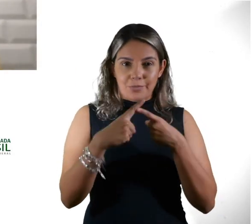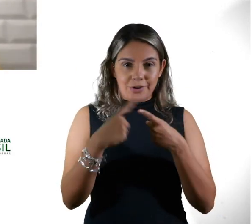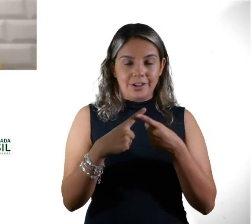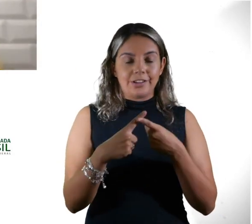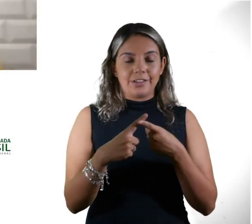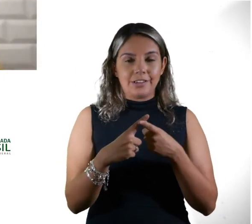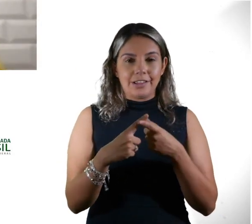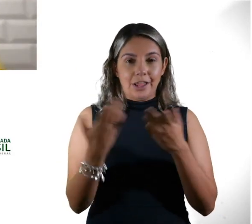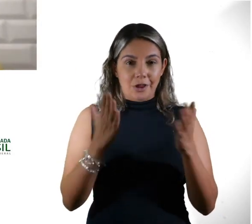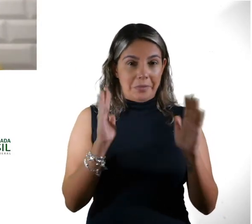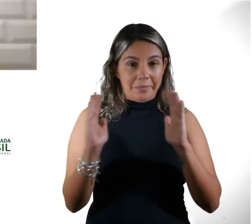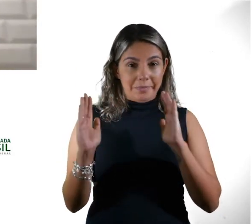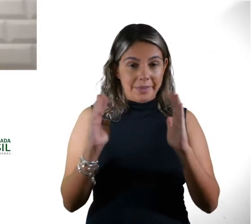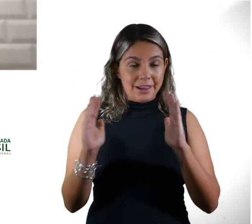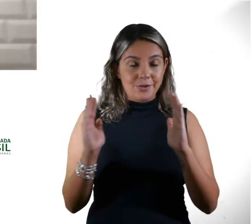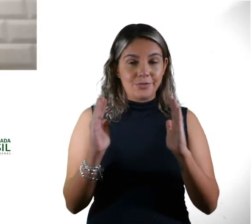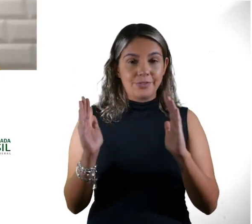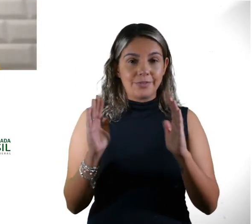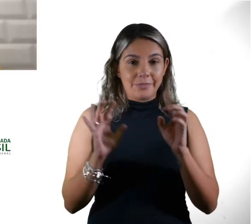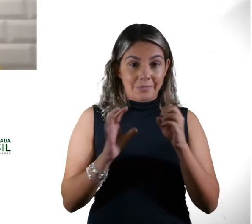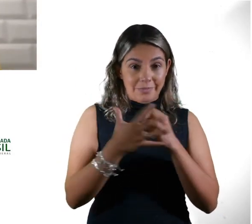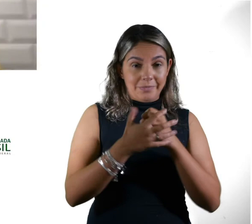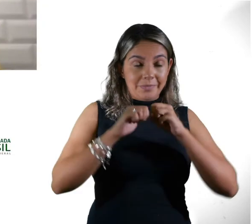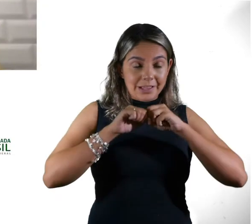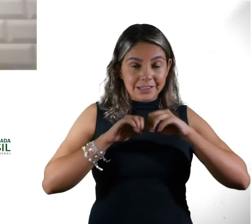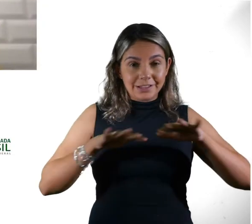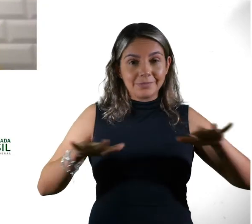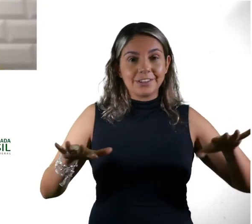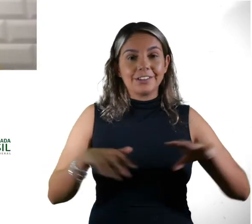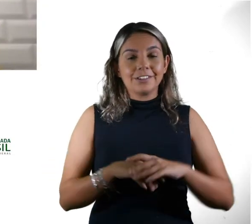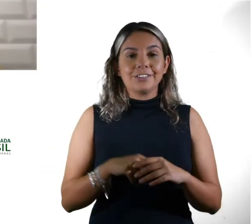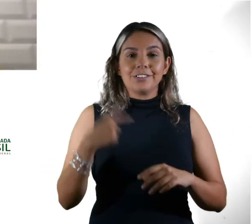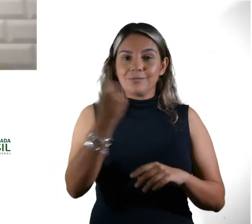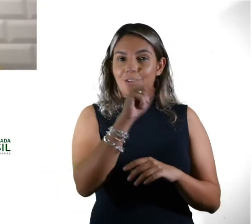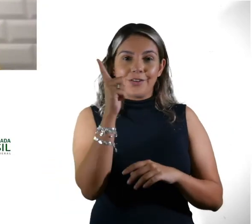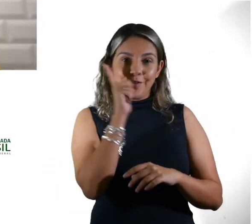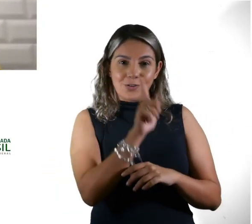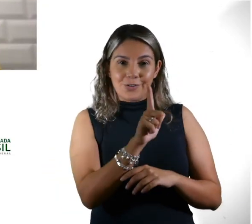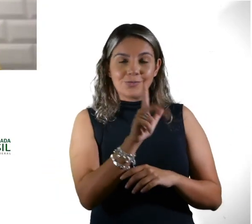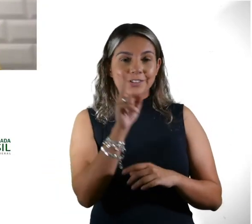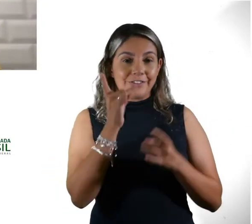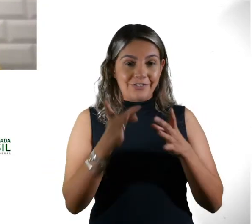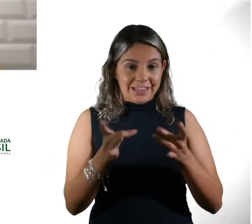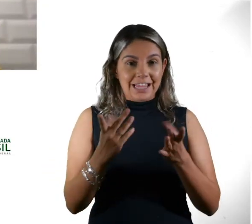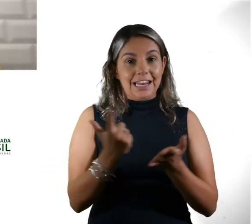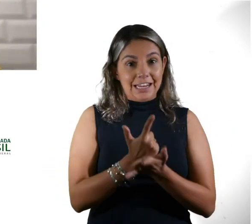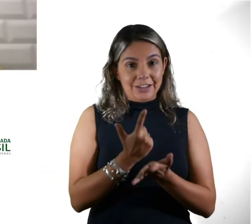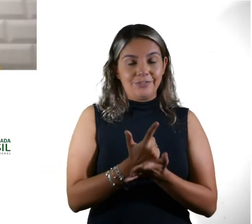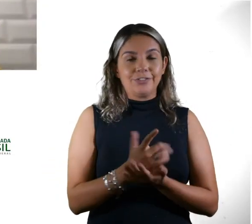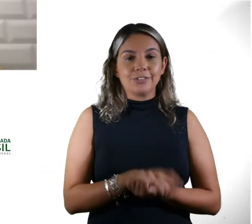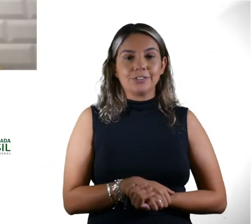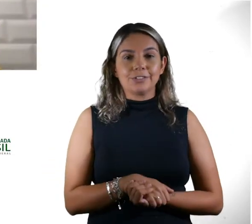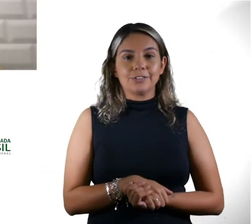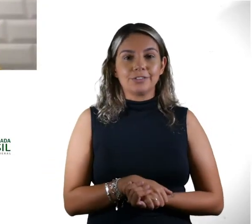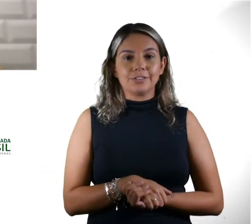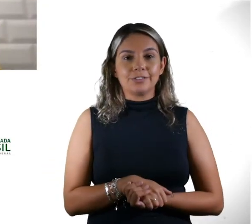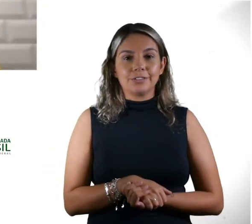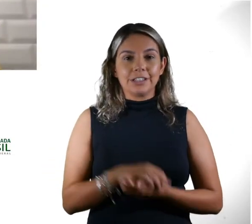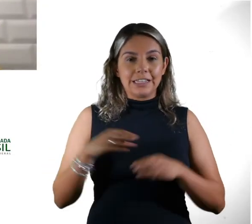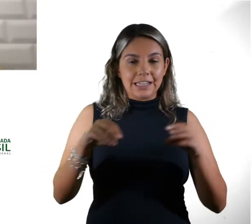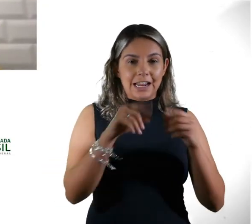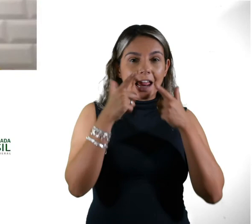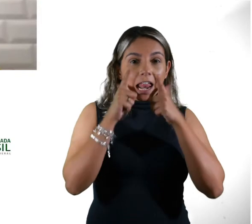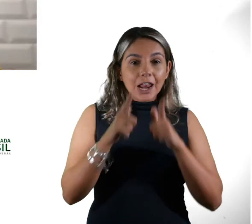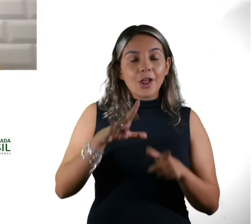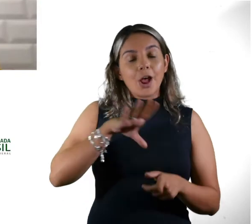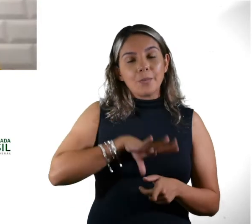posso queixar, não posso mesmo, quer dizer, porque neste período da pandemia nós não conseguimos vender livros, não